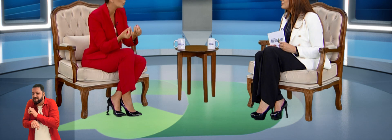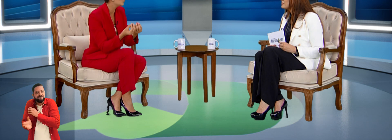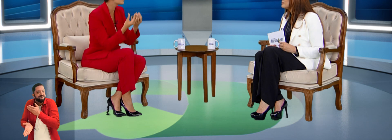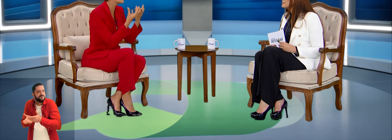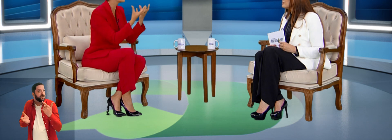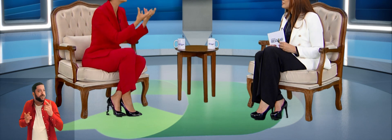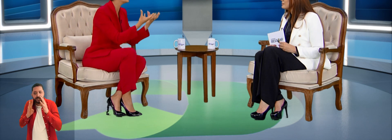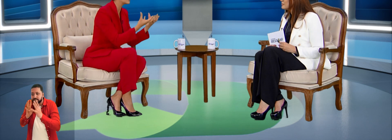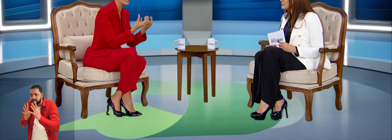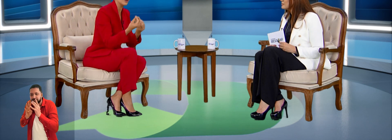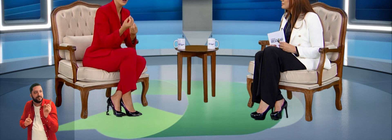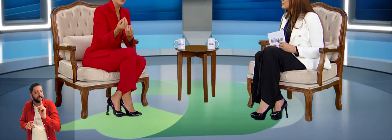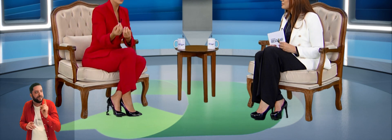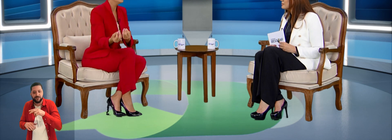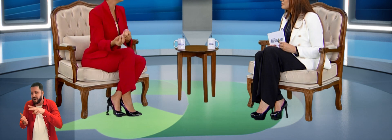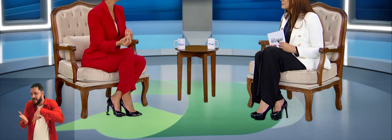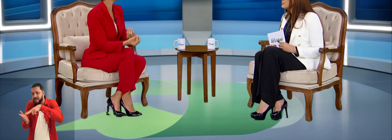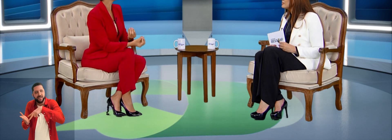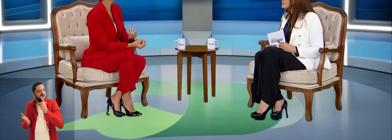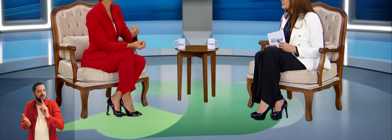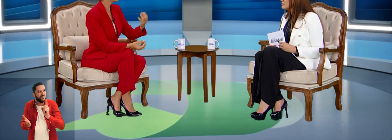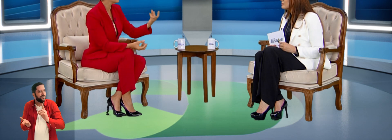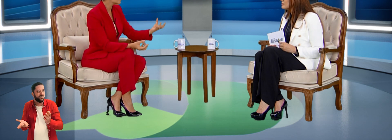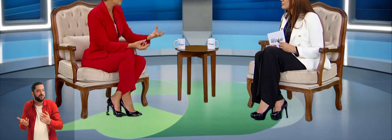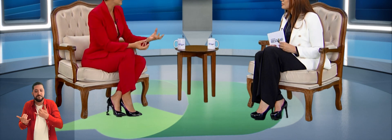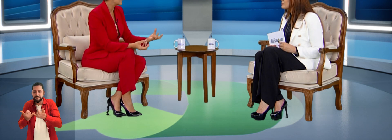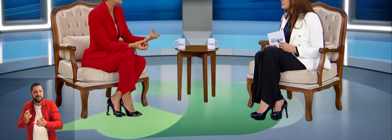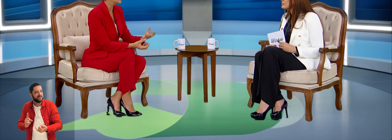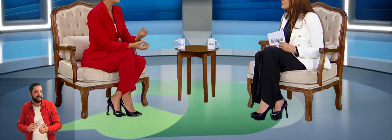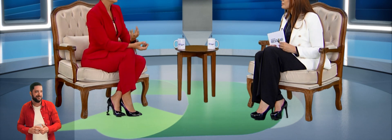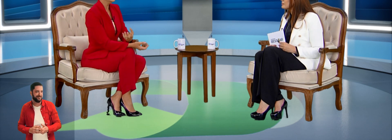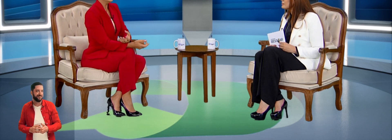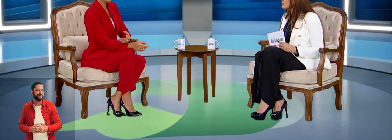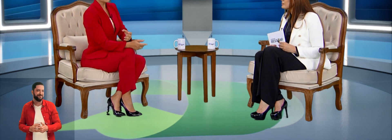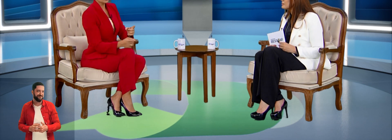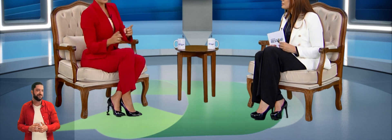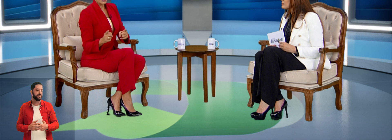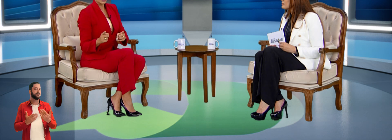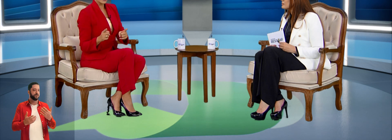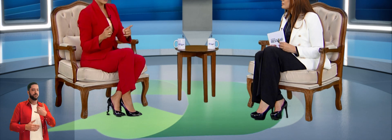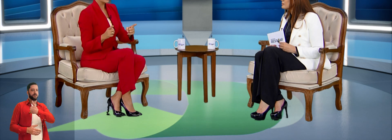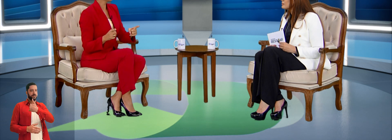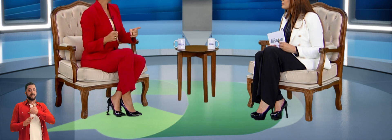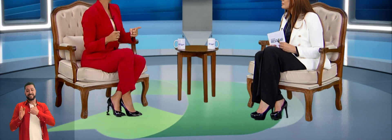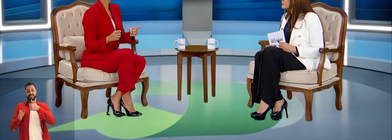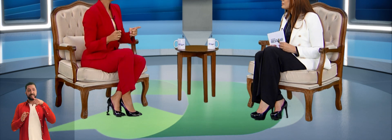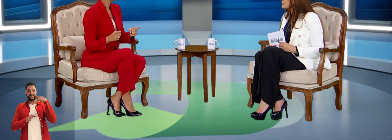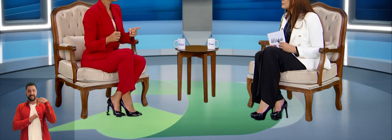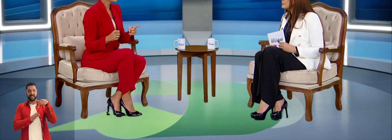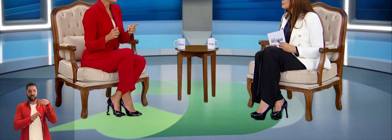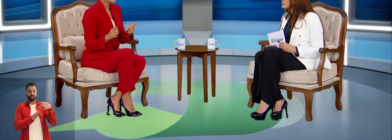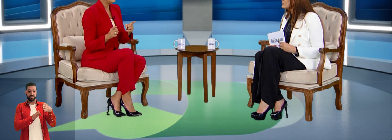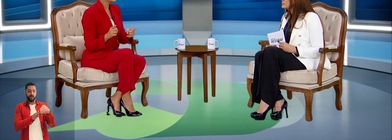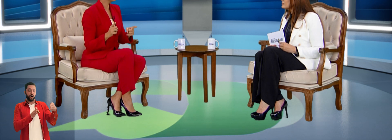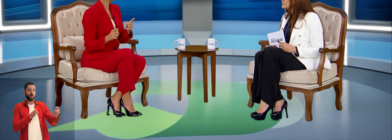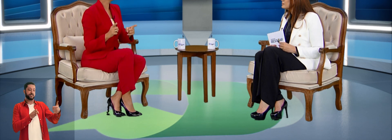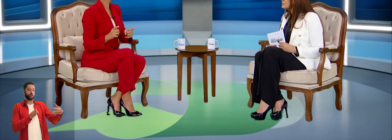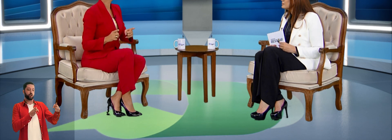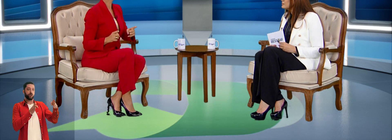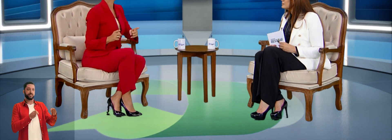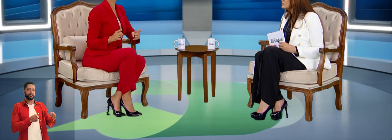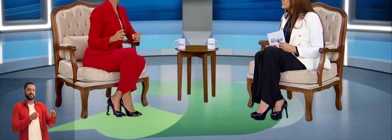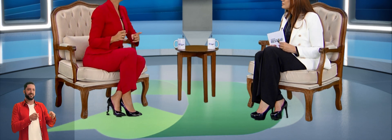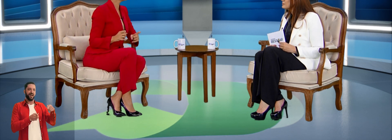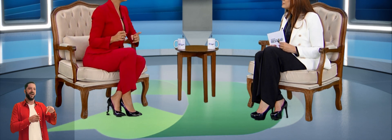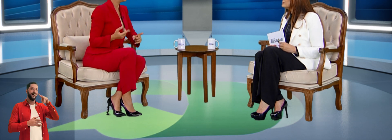no olho, que escutou, que leu um livro junto, que fez uma brincadeira. Então, dos 7 aos 14, essa criança, ela tá